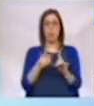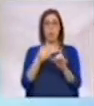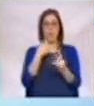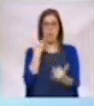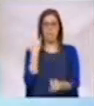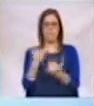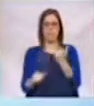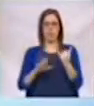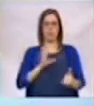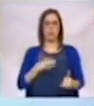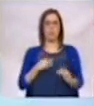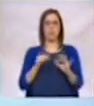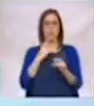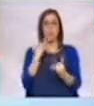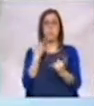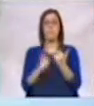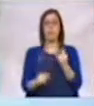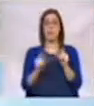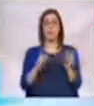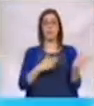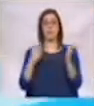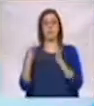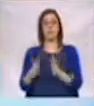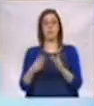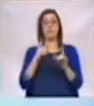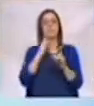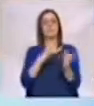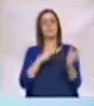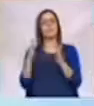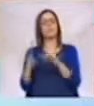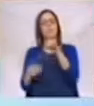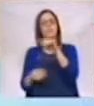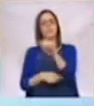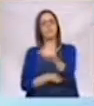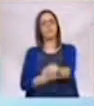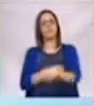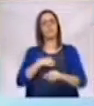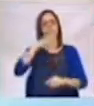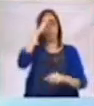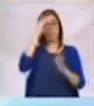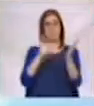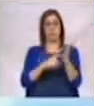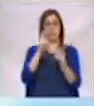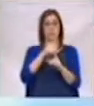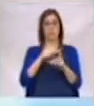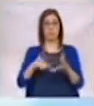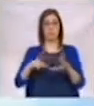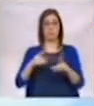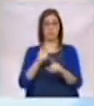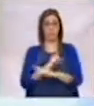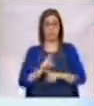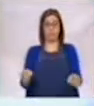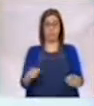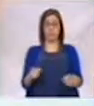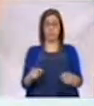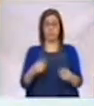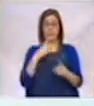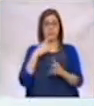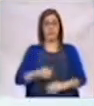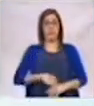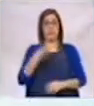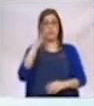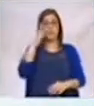de tudo é que é muito perigosa para o mundo. E, por outro lado, Rui Marcos, será que já sabemos que os Estados Unidos não recebiam, de facto,